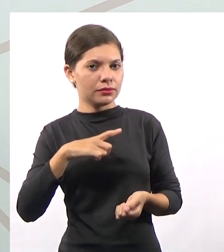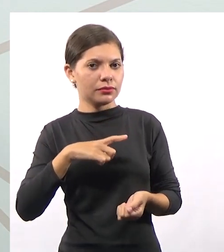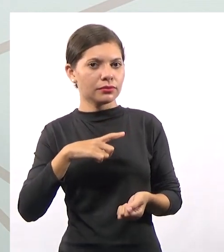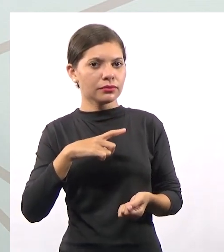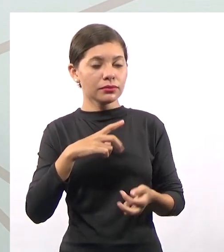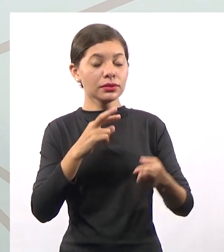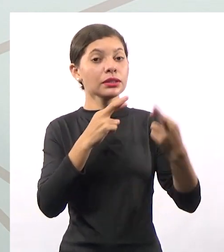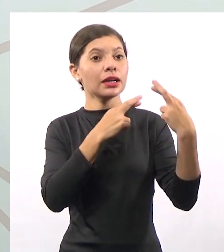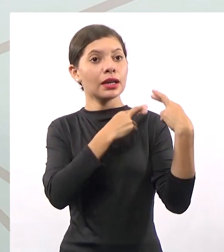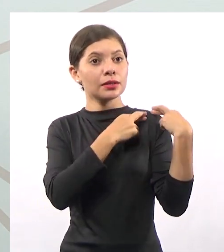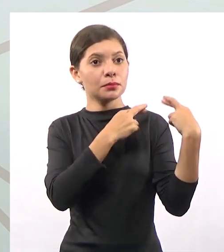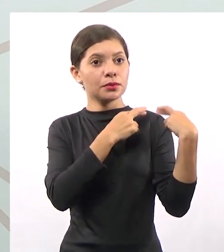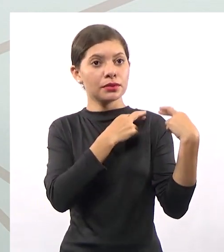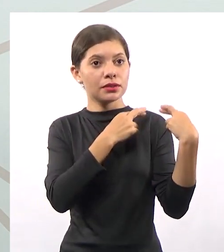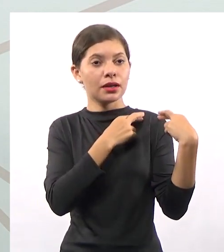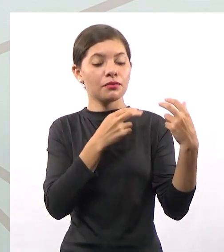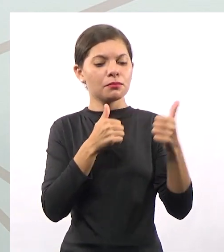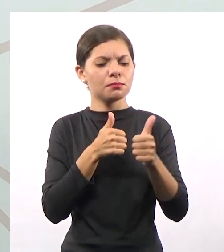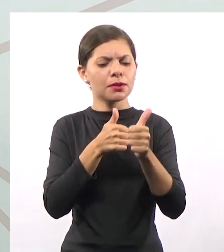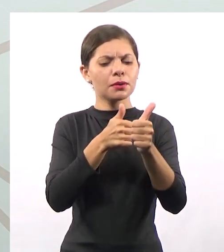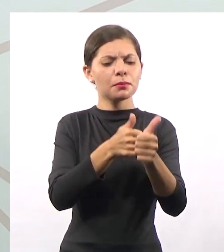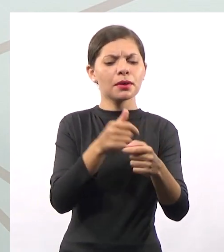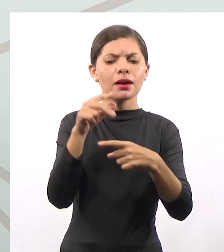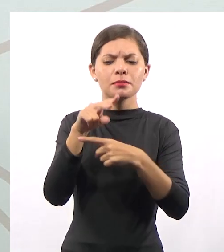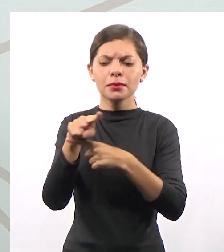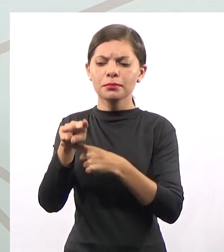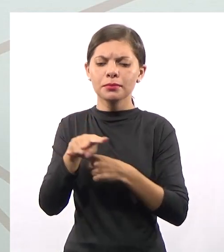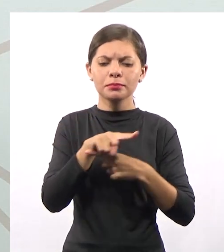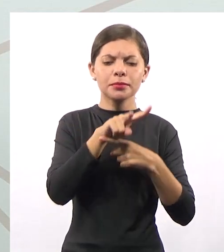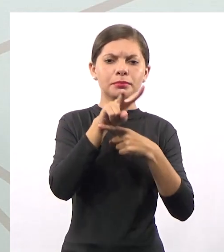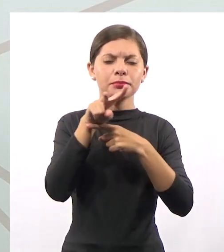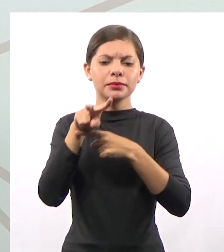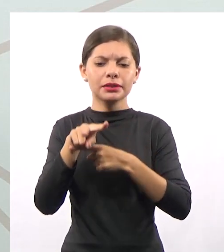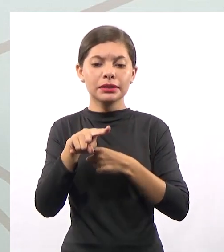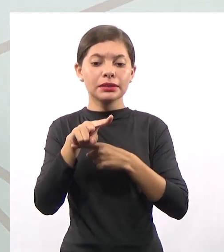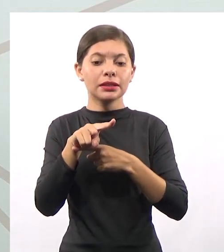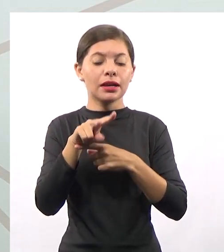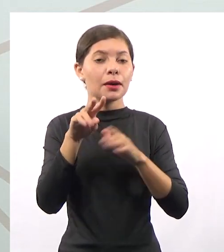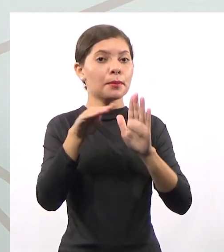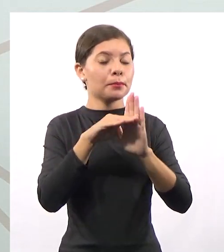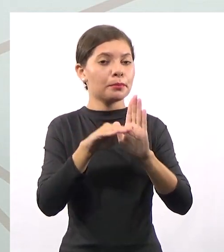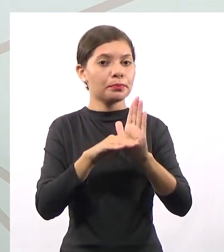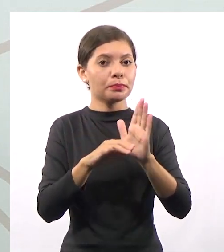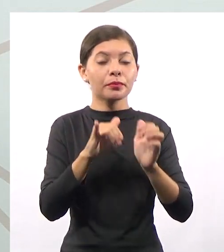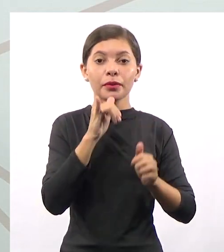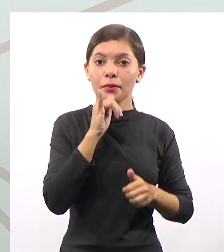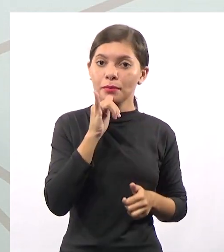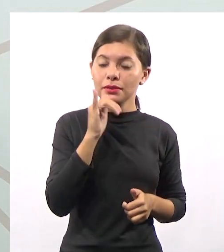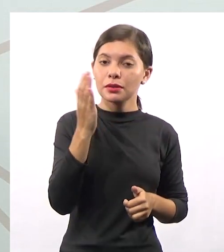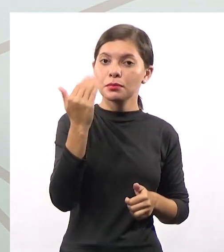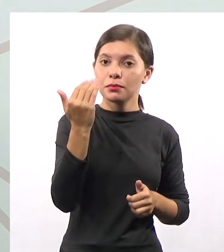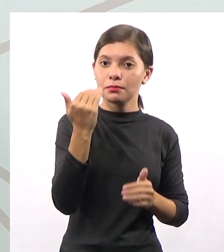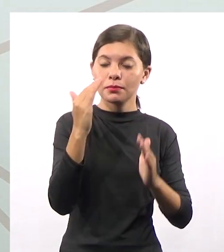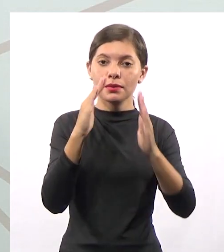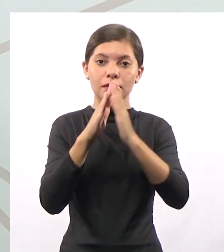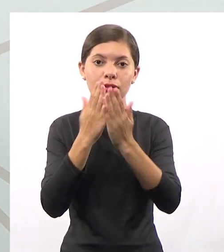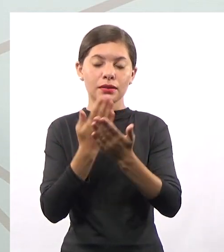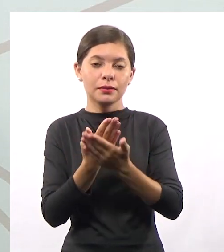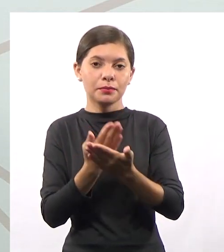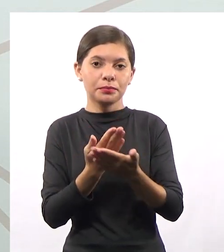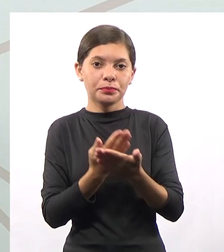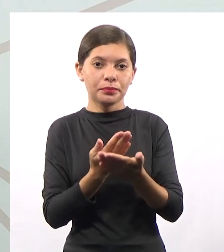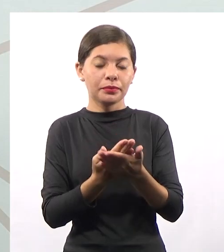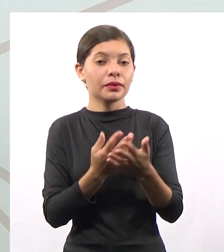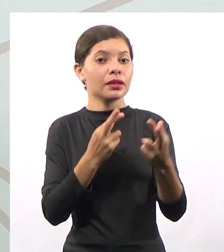escola, eles são responsáveis por acompanhar e fiscalizar esses procedimentos. Então, com relação, por exemplo, à merenda